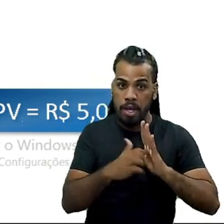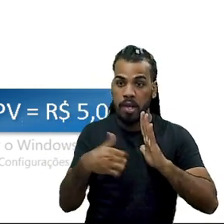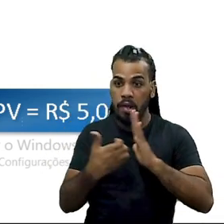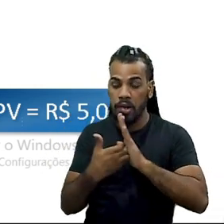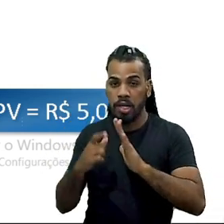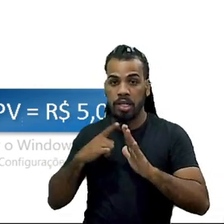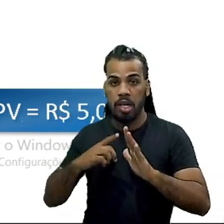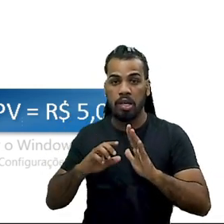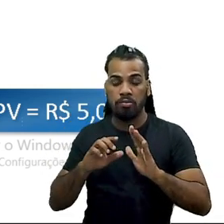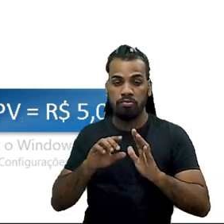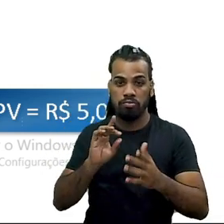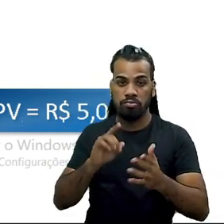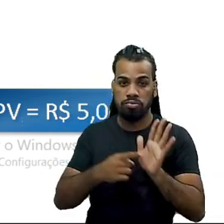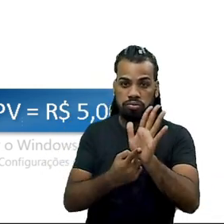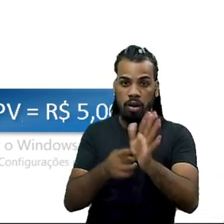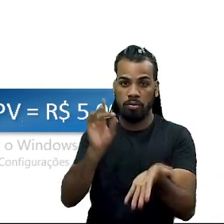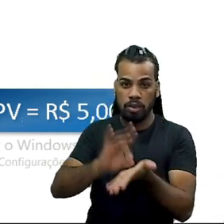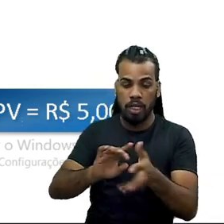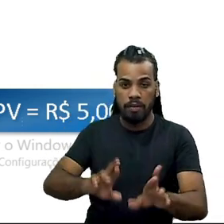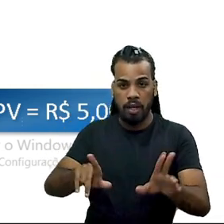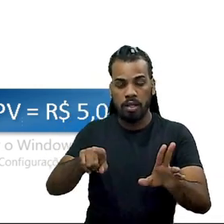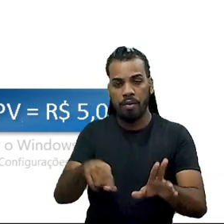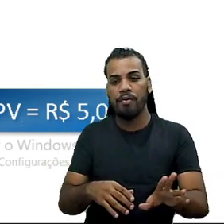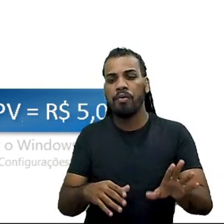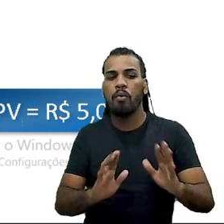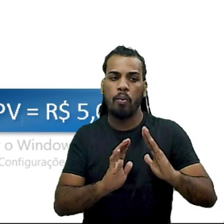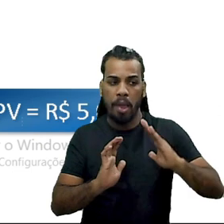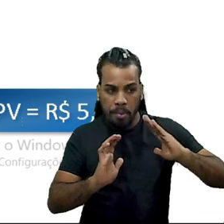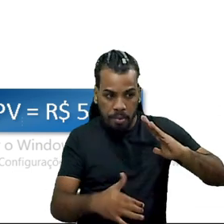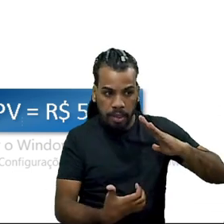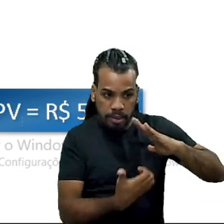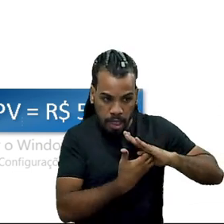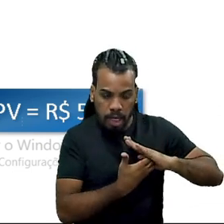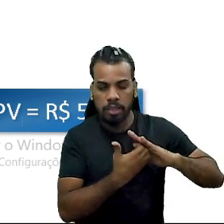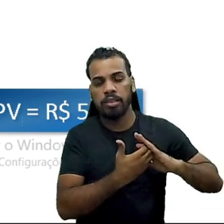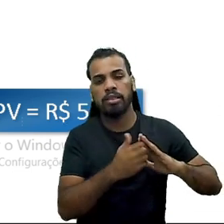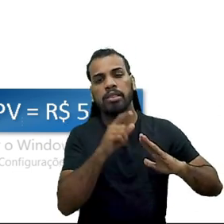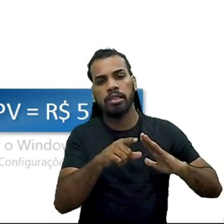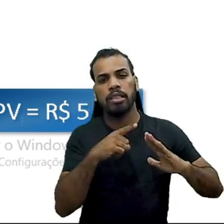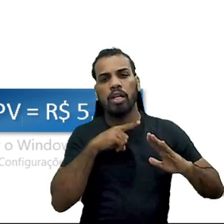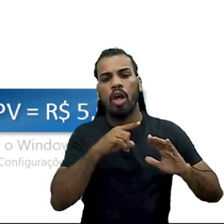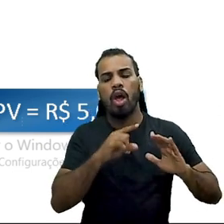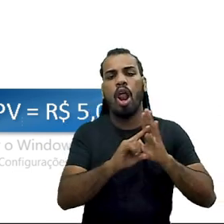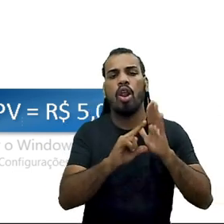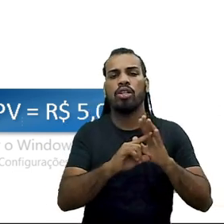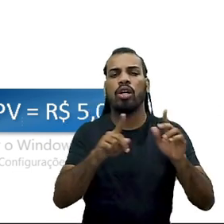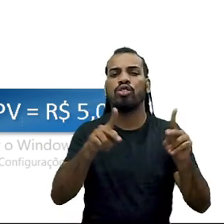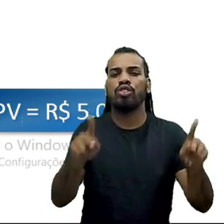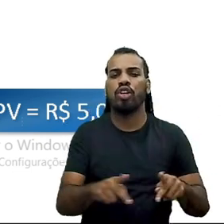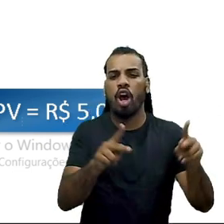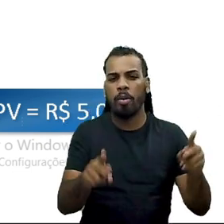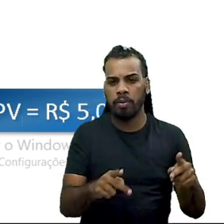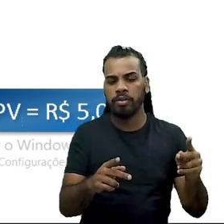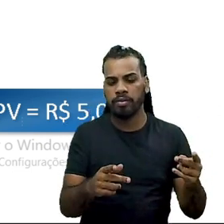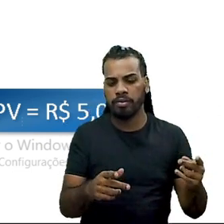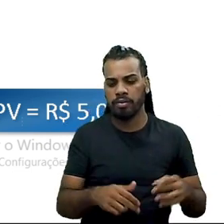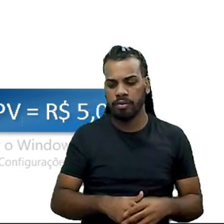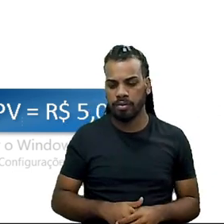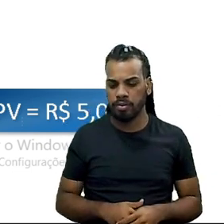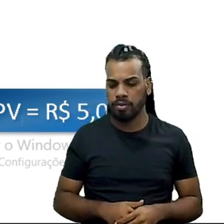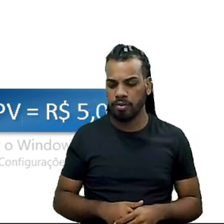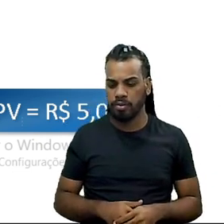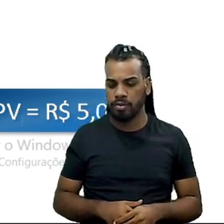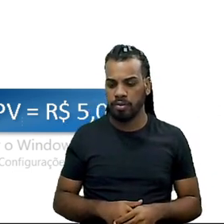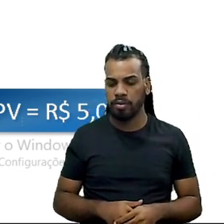uma realidade diferente. Uma coisa é um empresário que de repente ele tem uma loja no shopping, num desses shoppings. Outra coisa